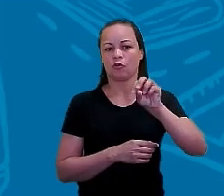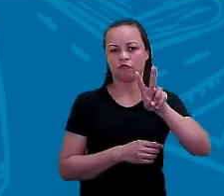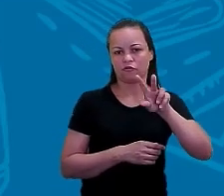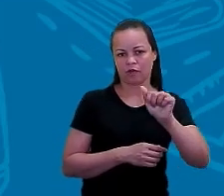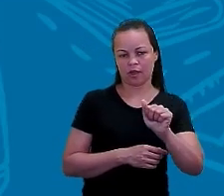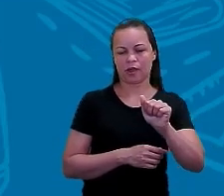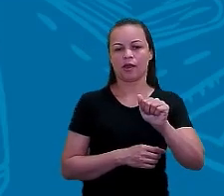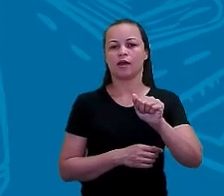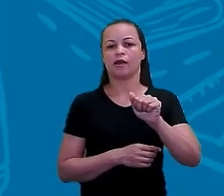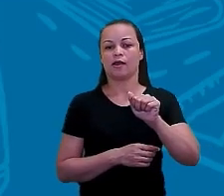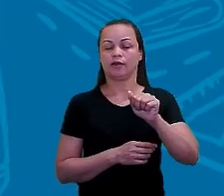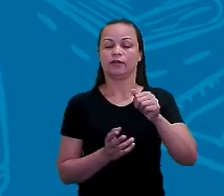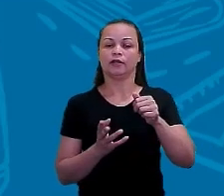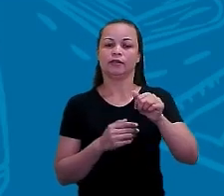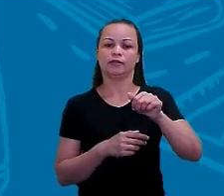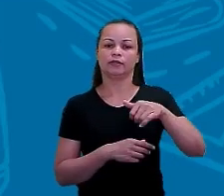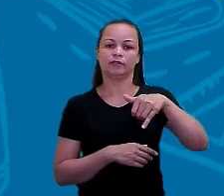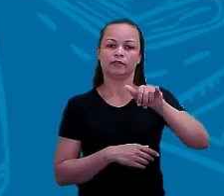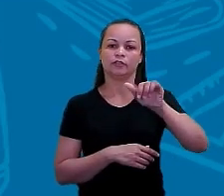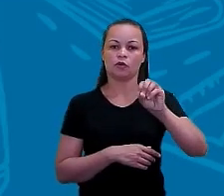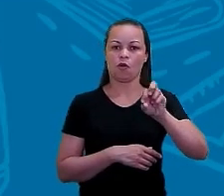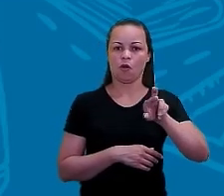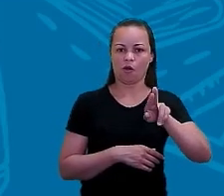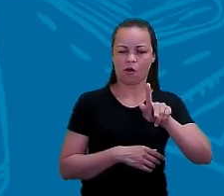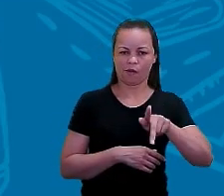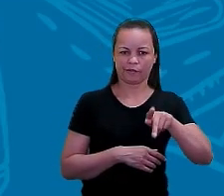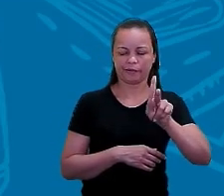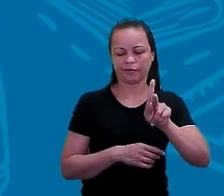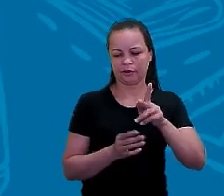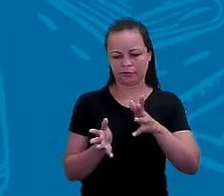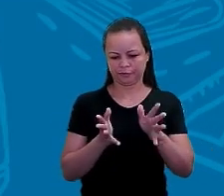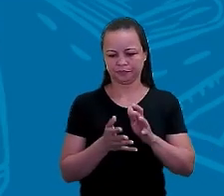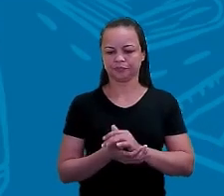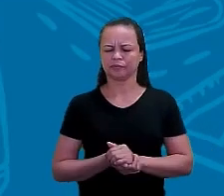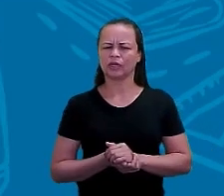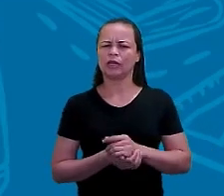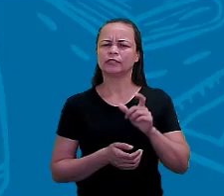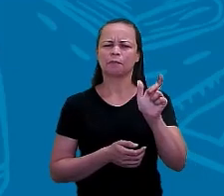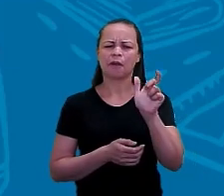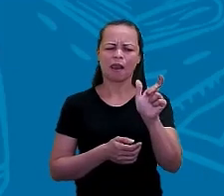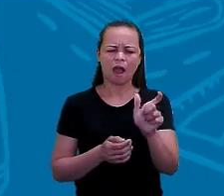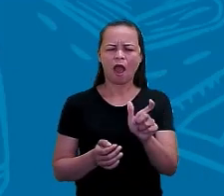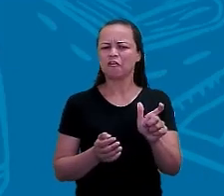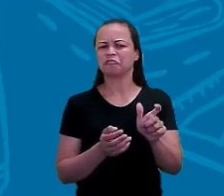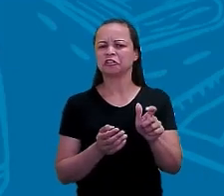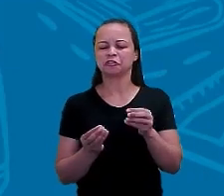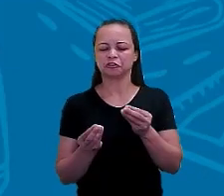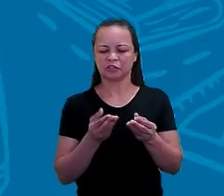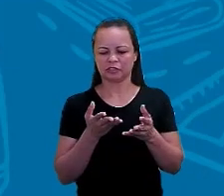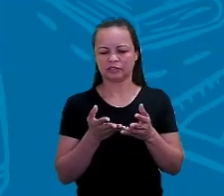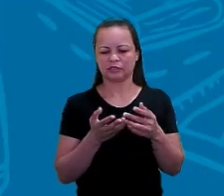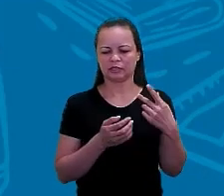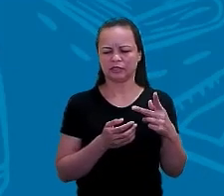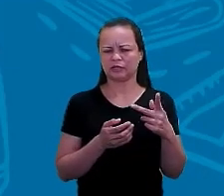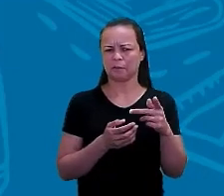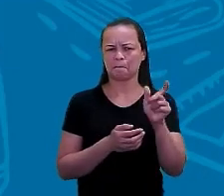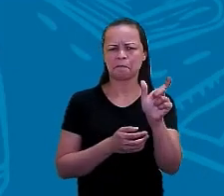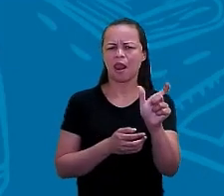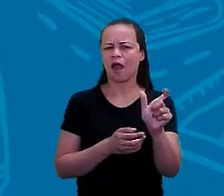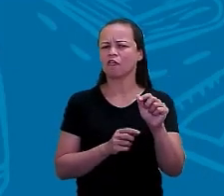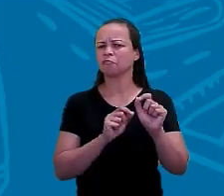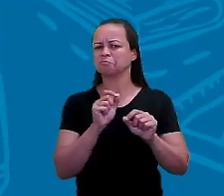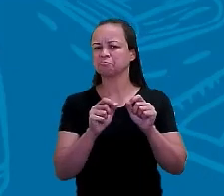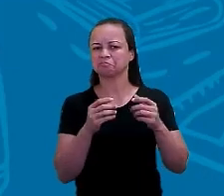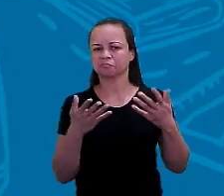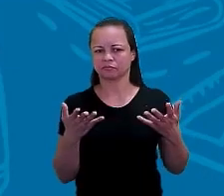aí traveled, visited and walked. Traveled, visited and walked. Que palavras são